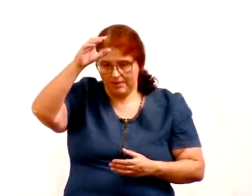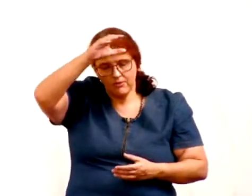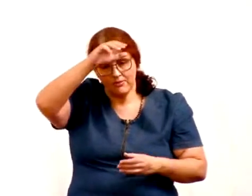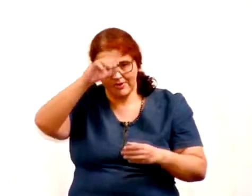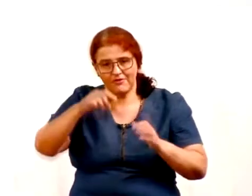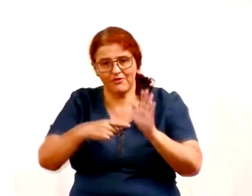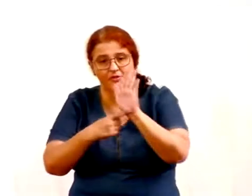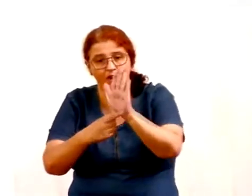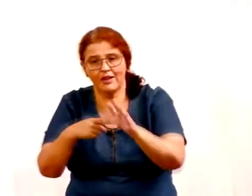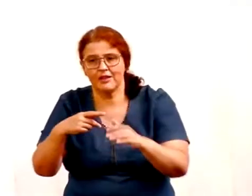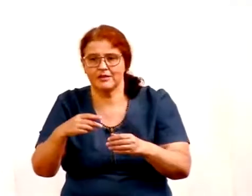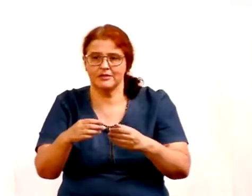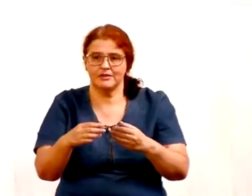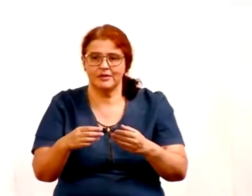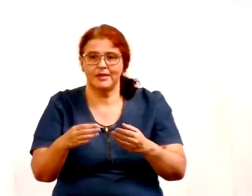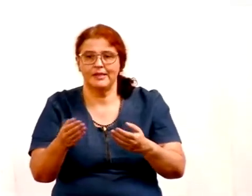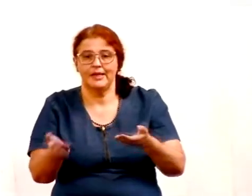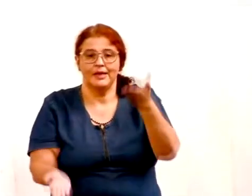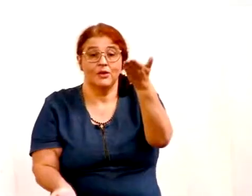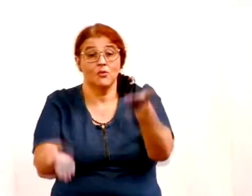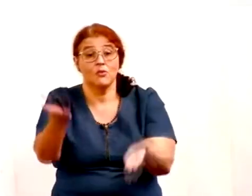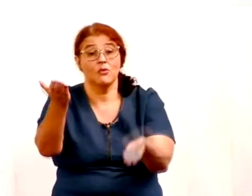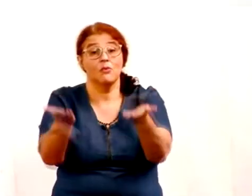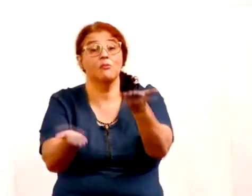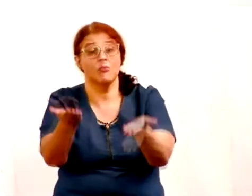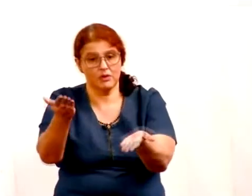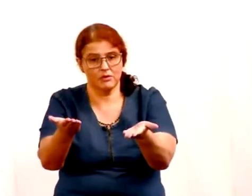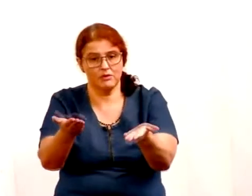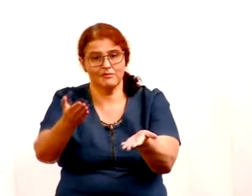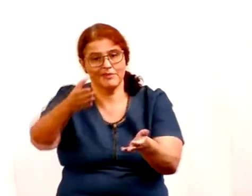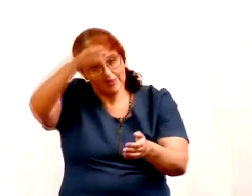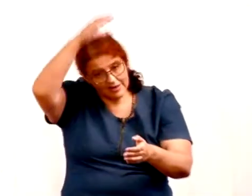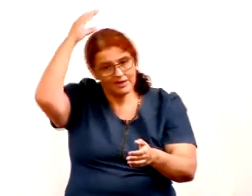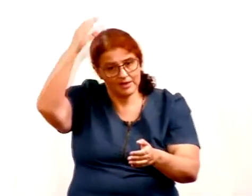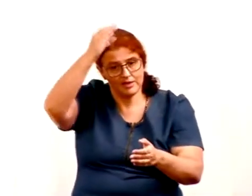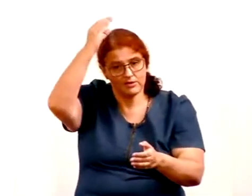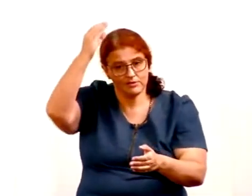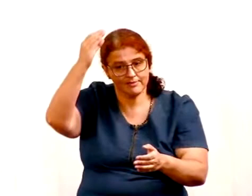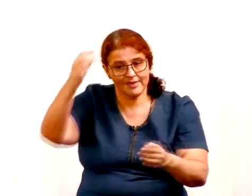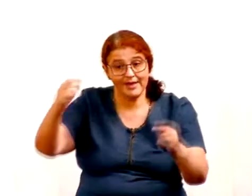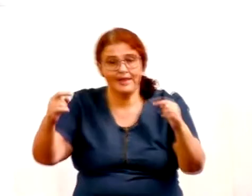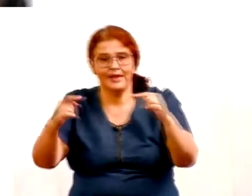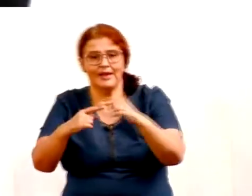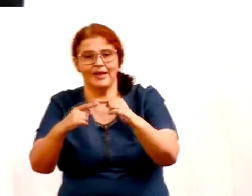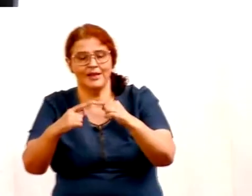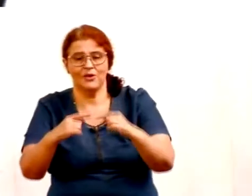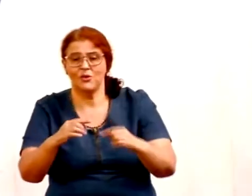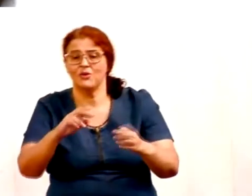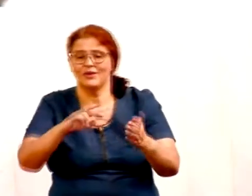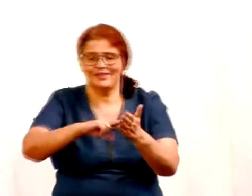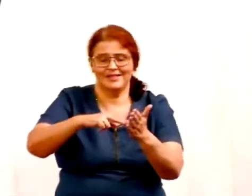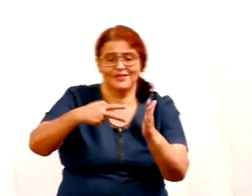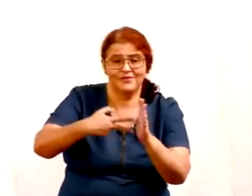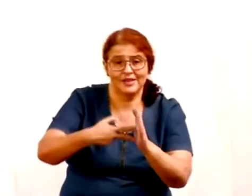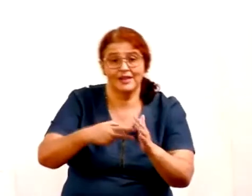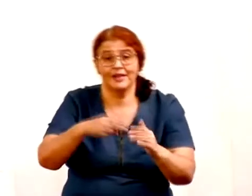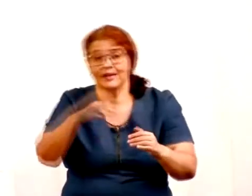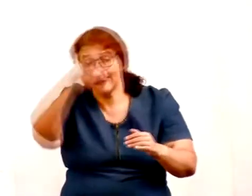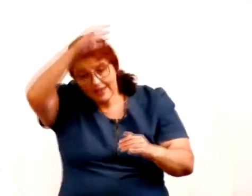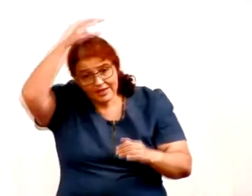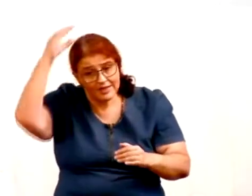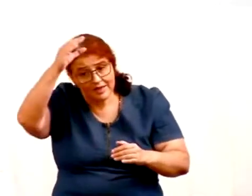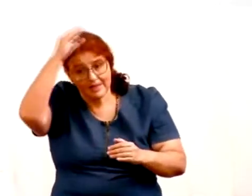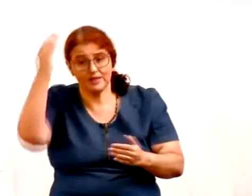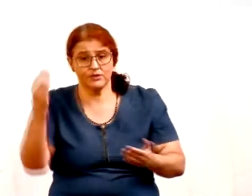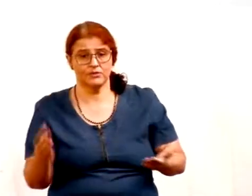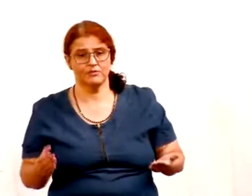que tocada saciou a sede do seu povo no deserto. É Cristo que se manifestou, ou a